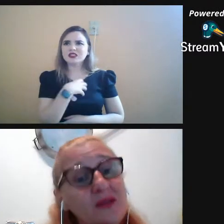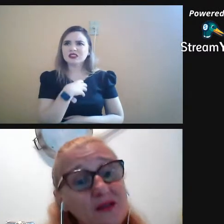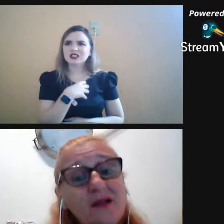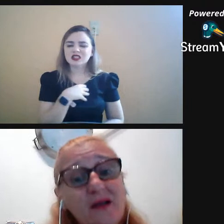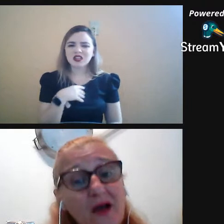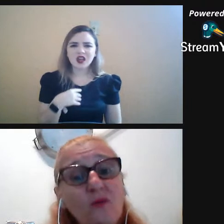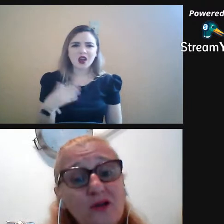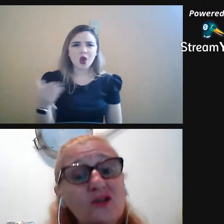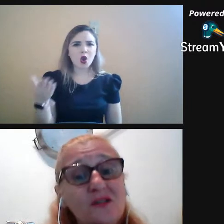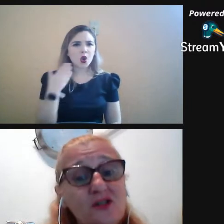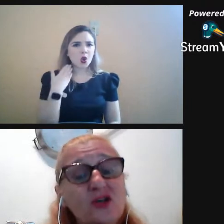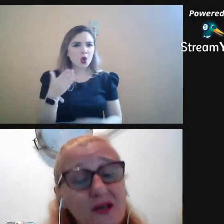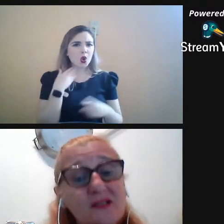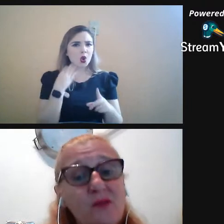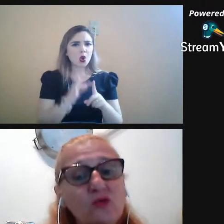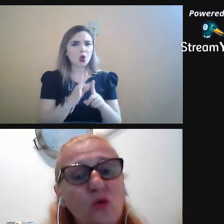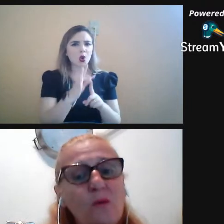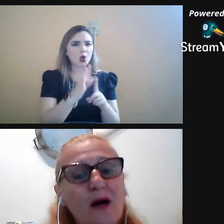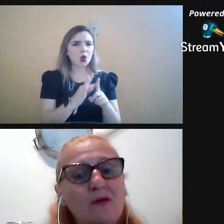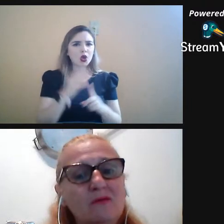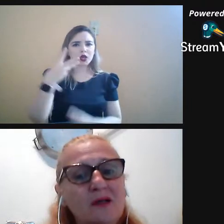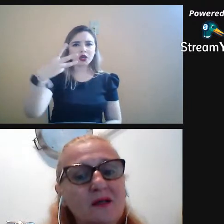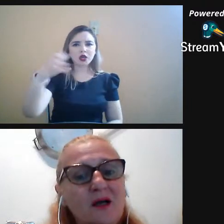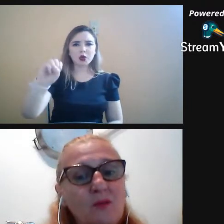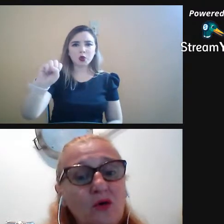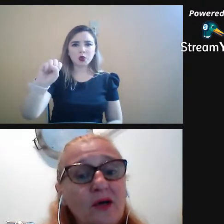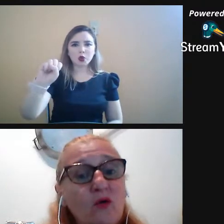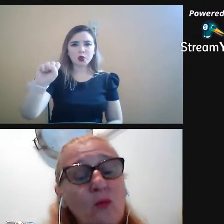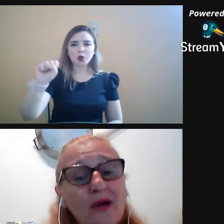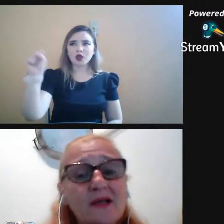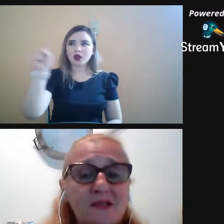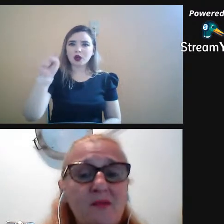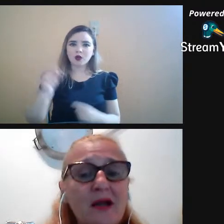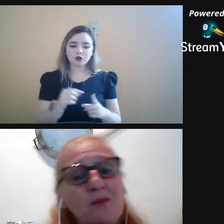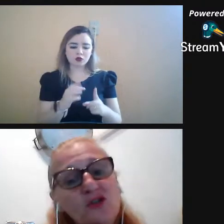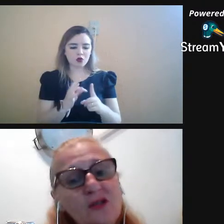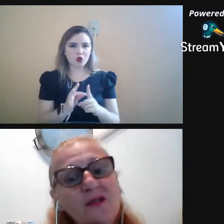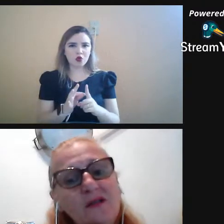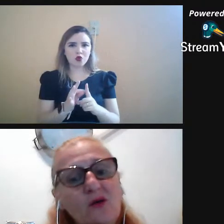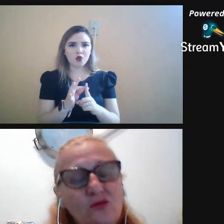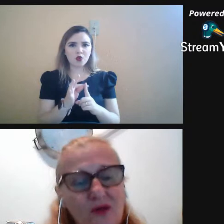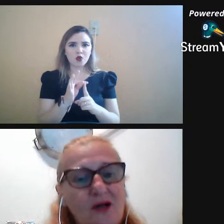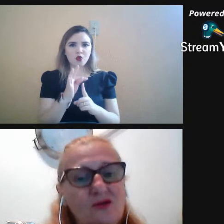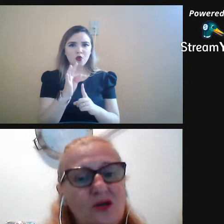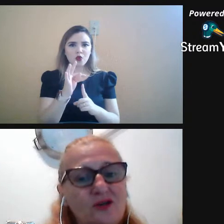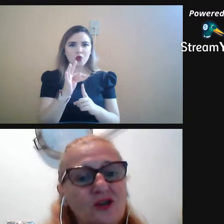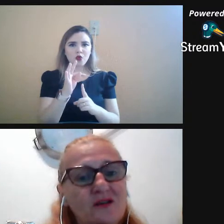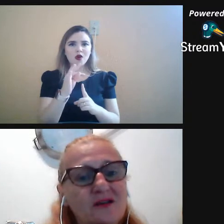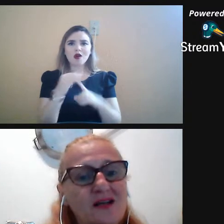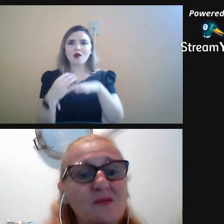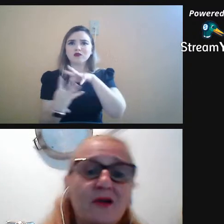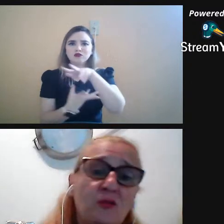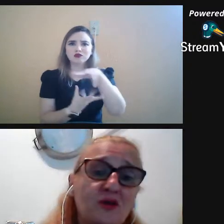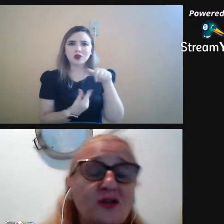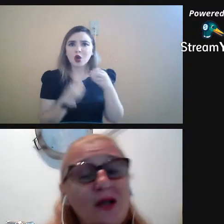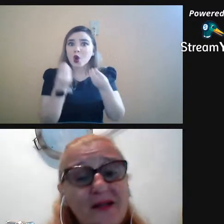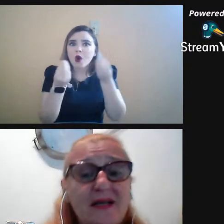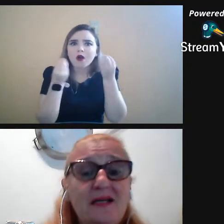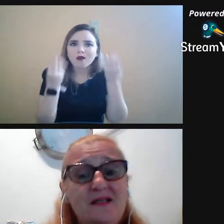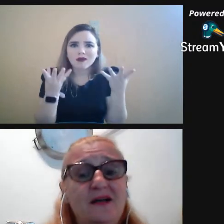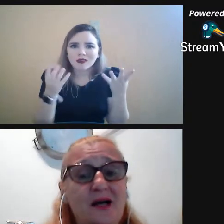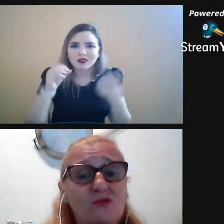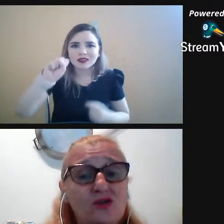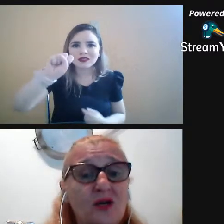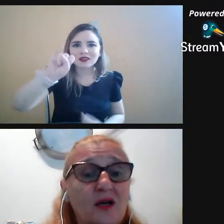nós vamos entender que realmente existe aquecimento global. Por quê? Como é que a Sibéria pode ter 38 graus, gente? A Sibéria pode ter